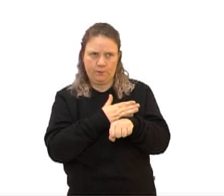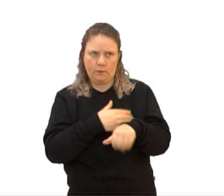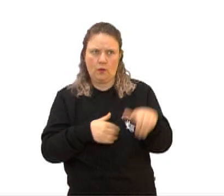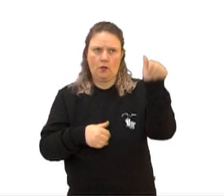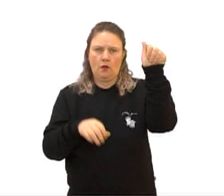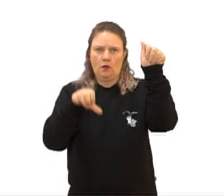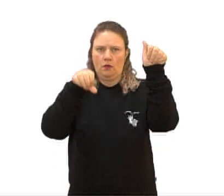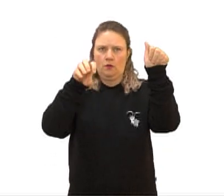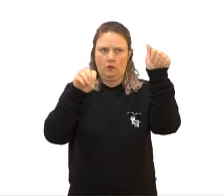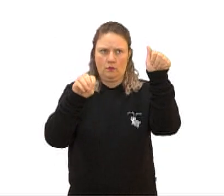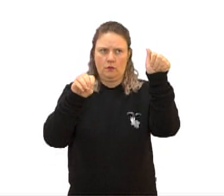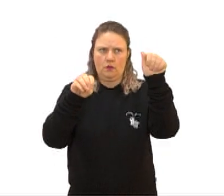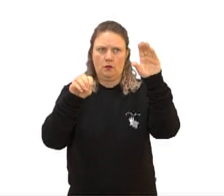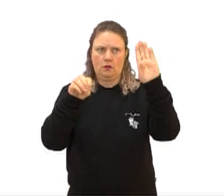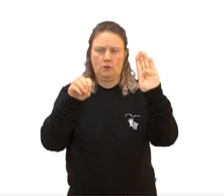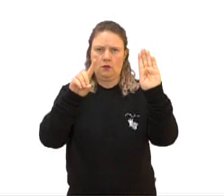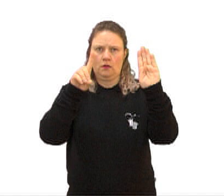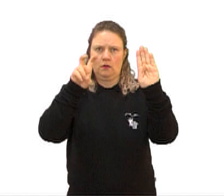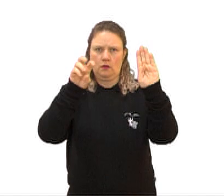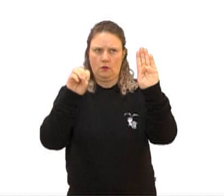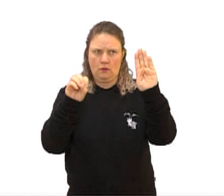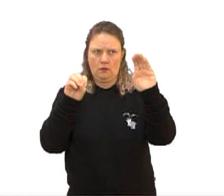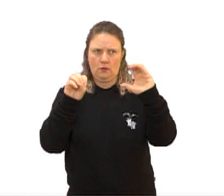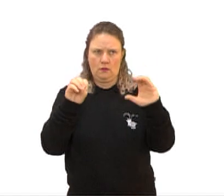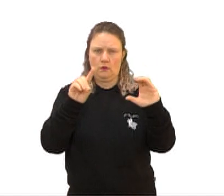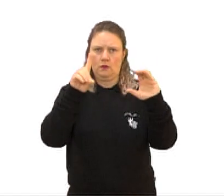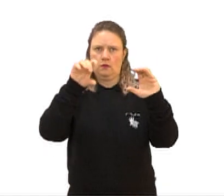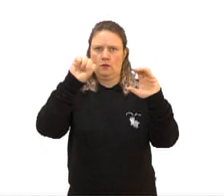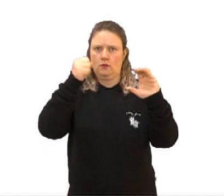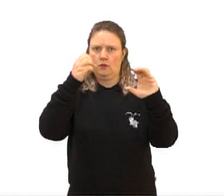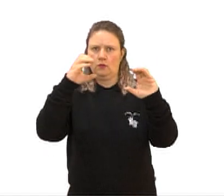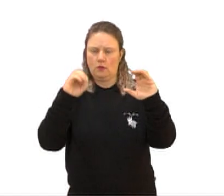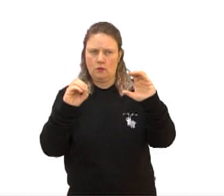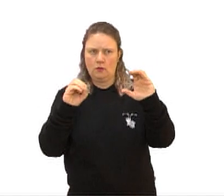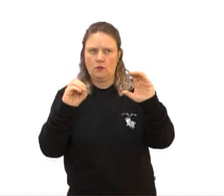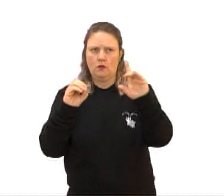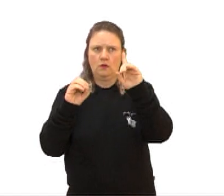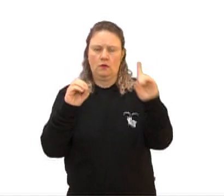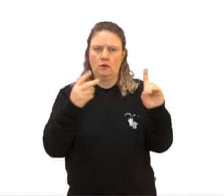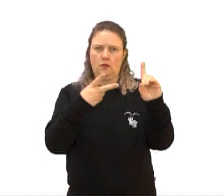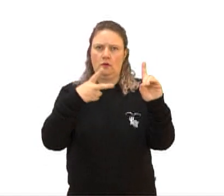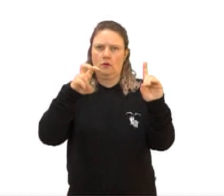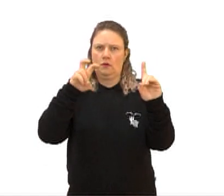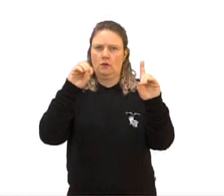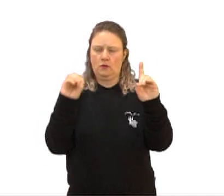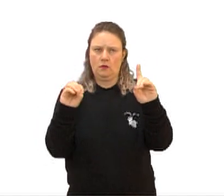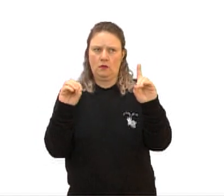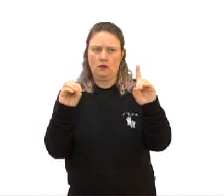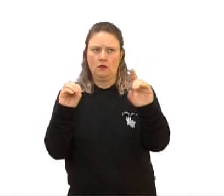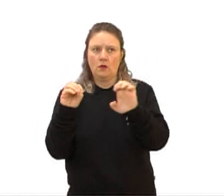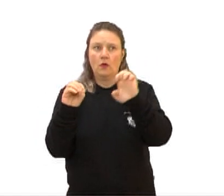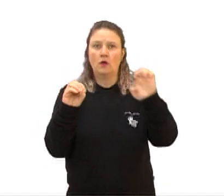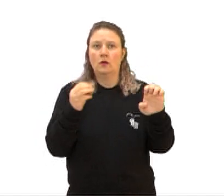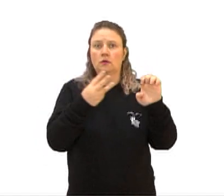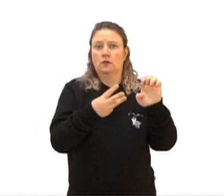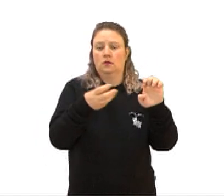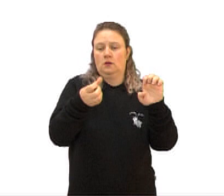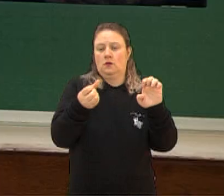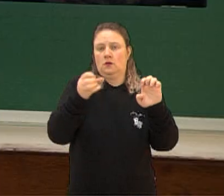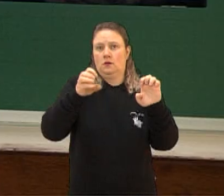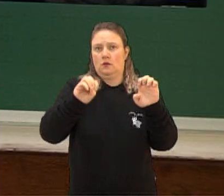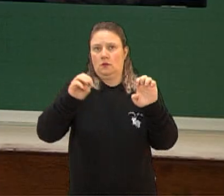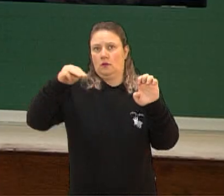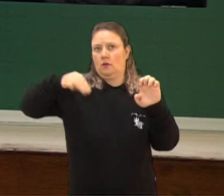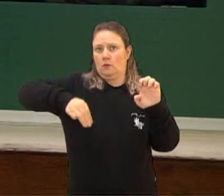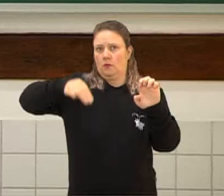metros quadrados, 180 metros quadrados, 250 metros quadrados ou 360 metros quadrados.